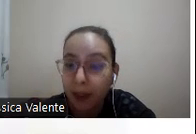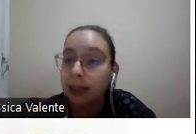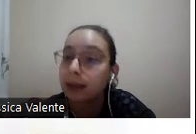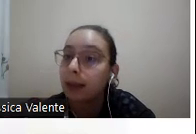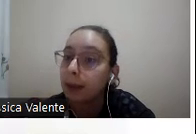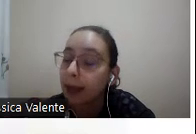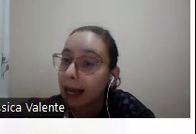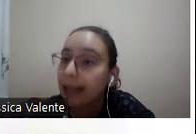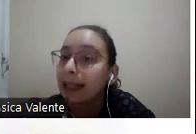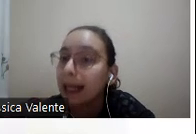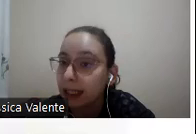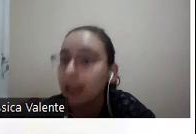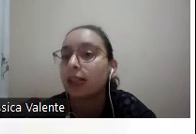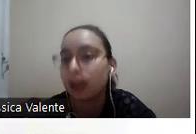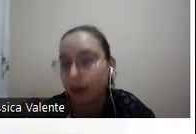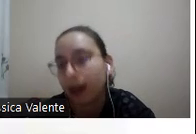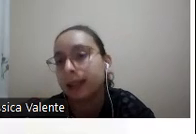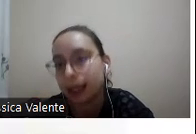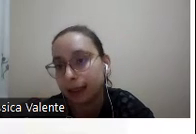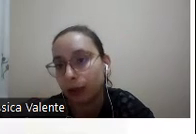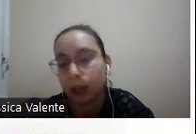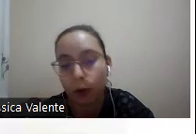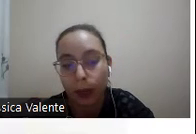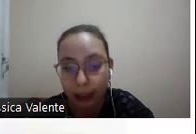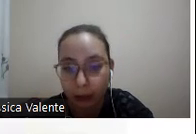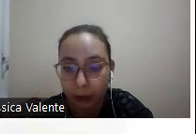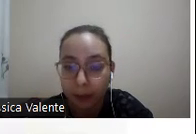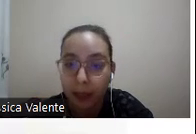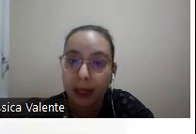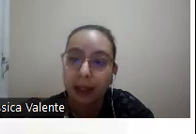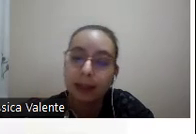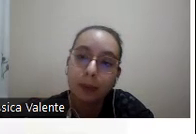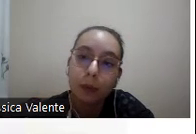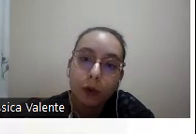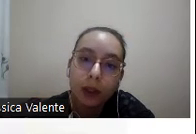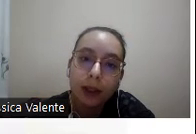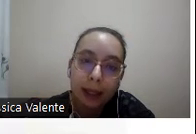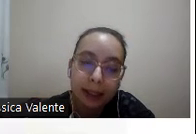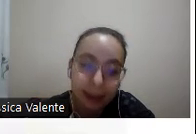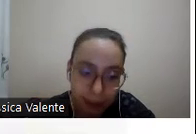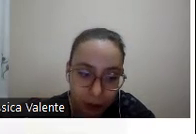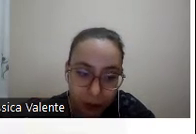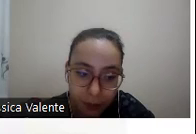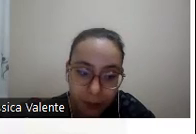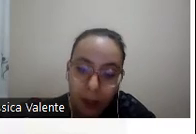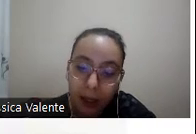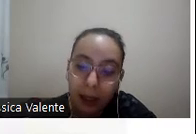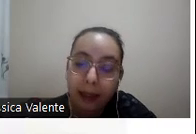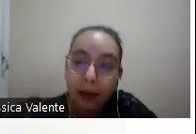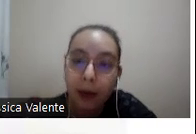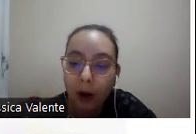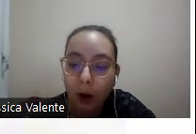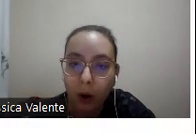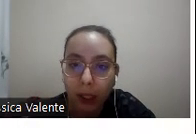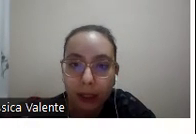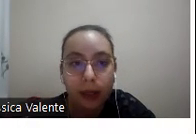sinais. Isso também é uma característica que faz ela se tornar uma língua. E isso é muito interessante.